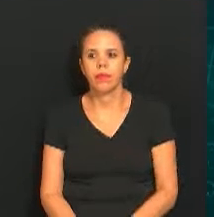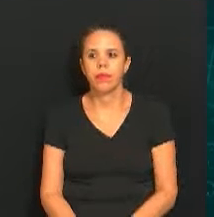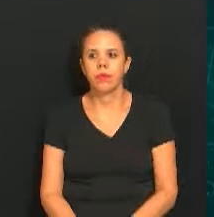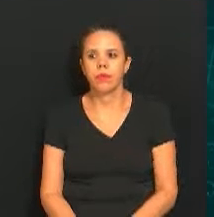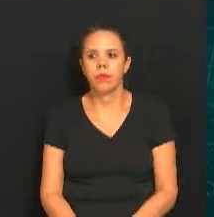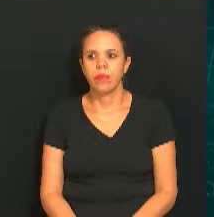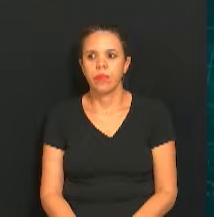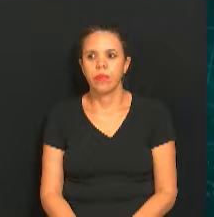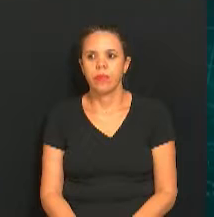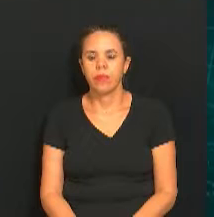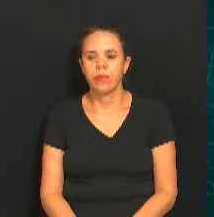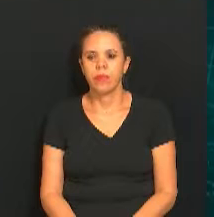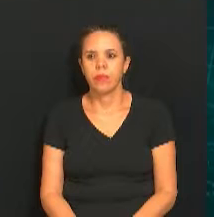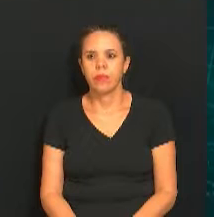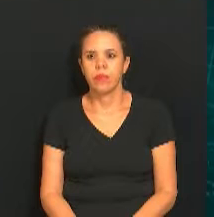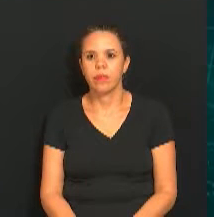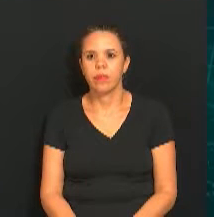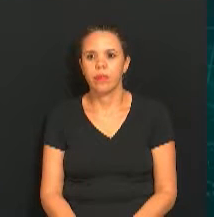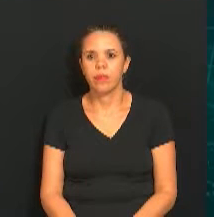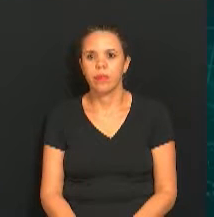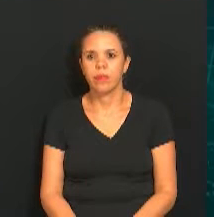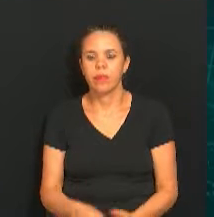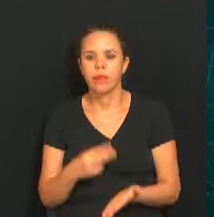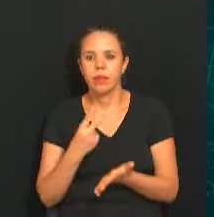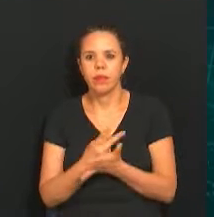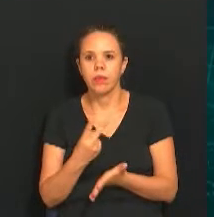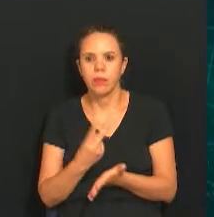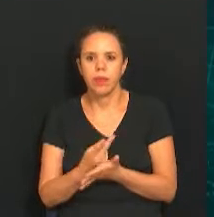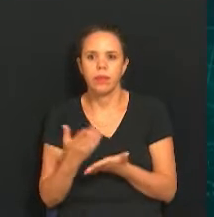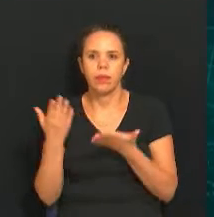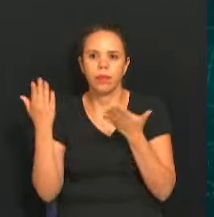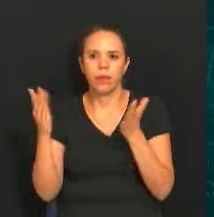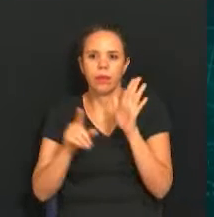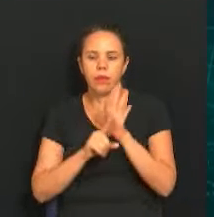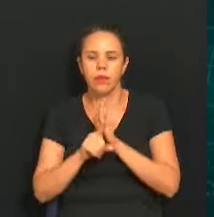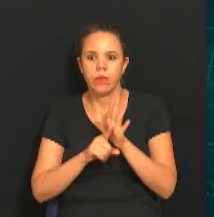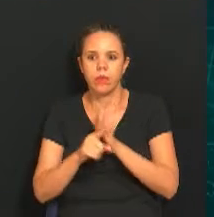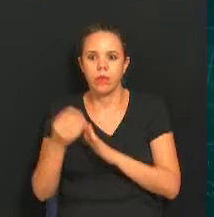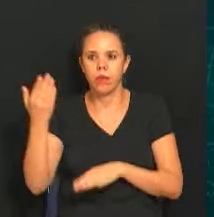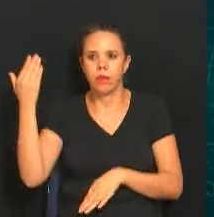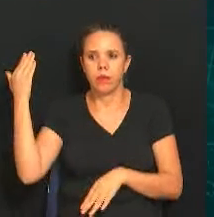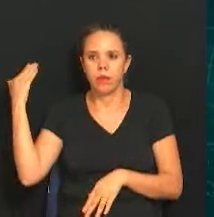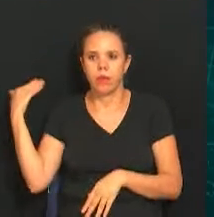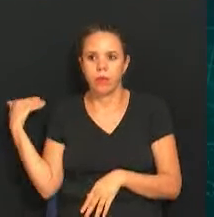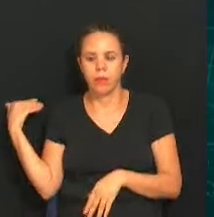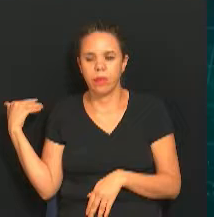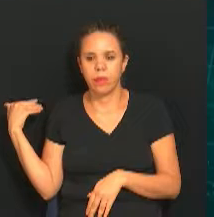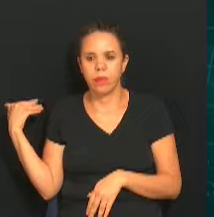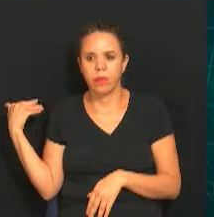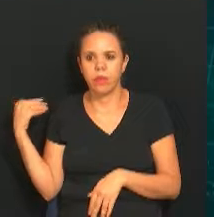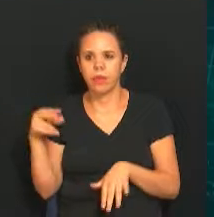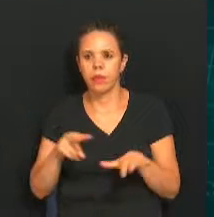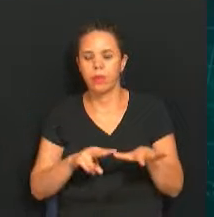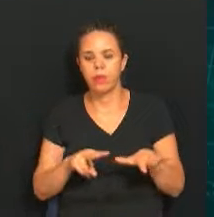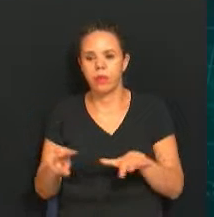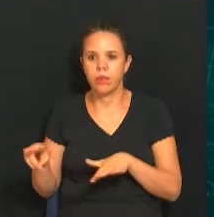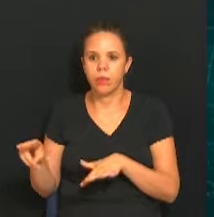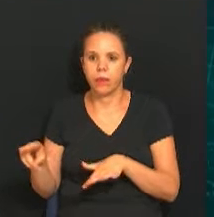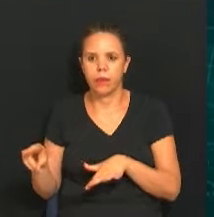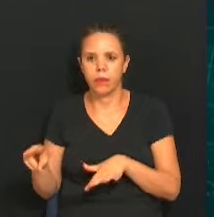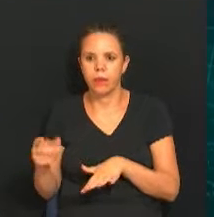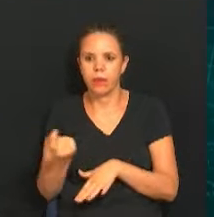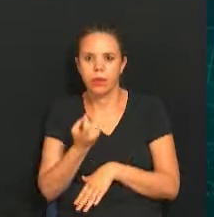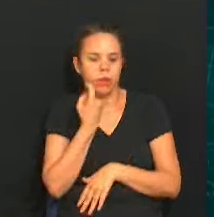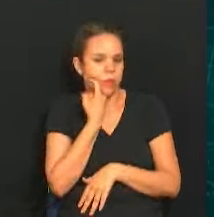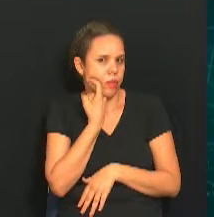pode perceber que nós temos aí os mesmos dados da última semana os dados de